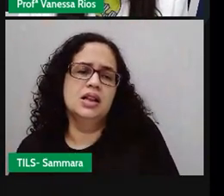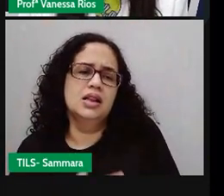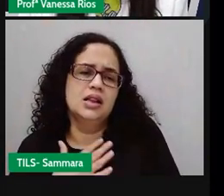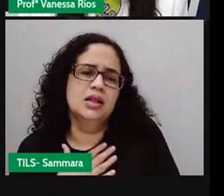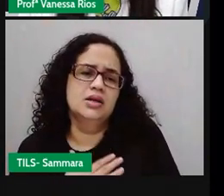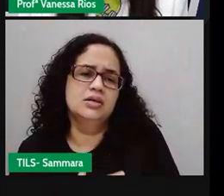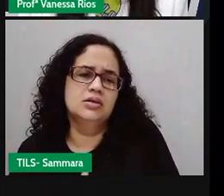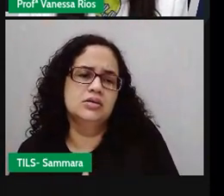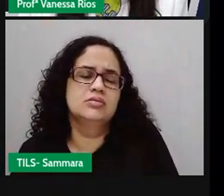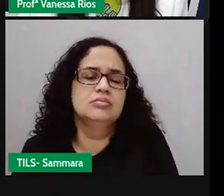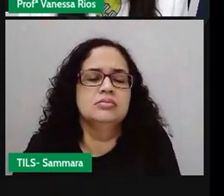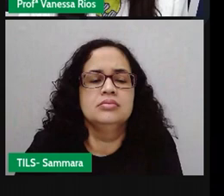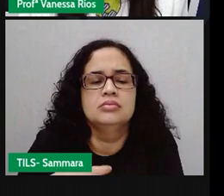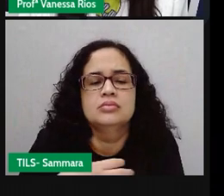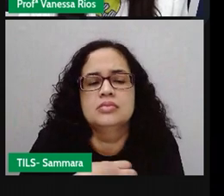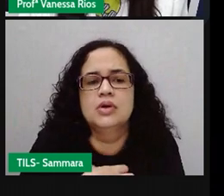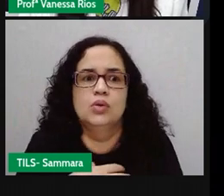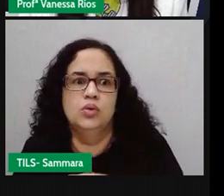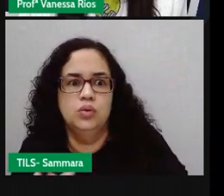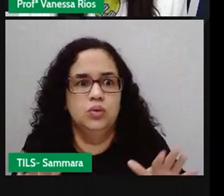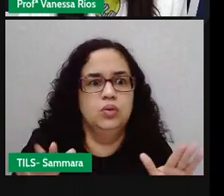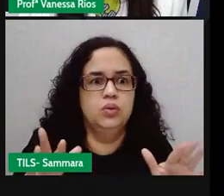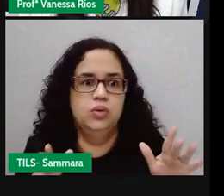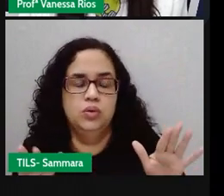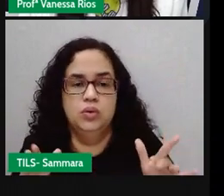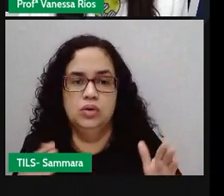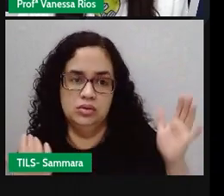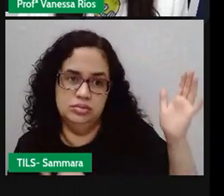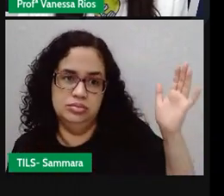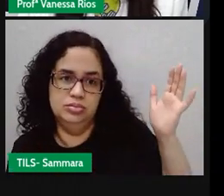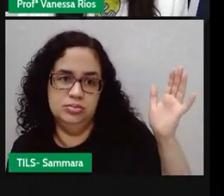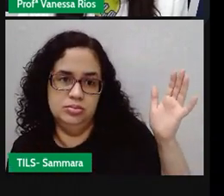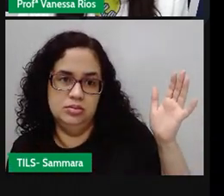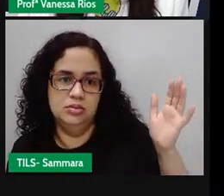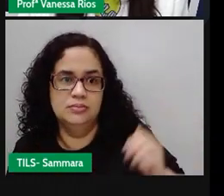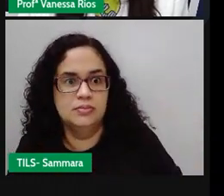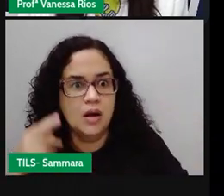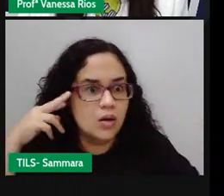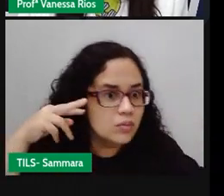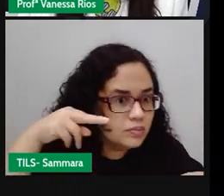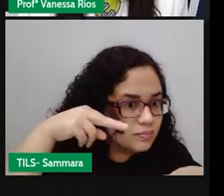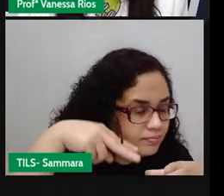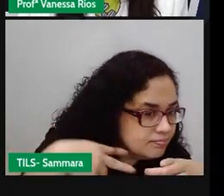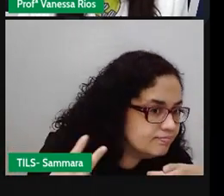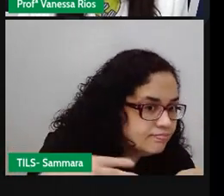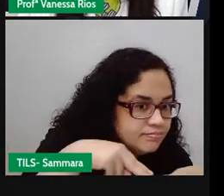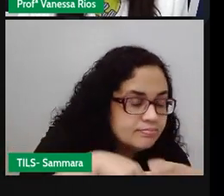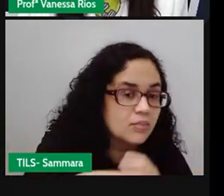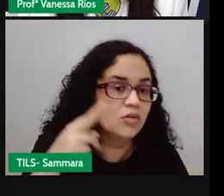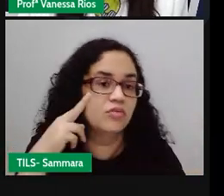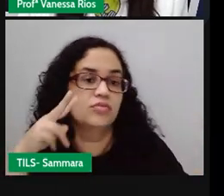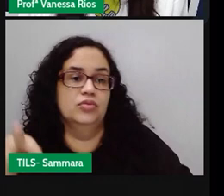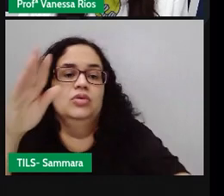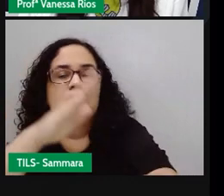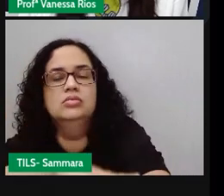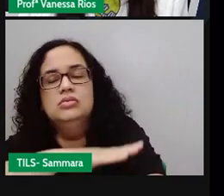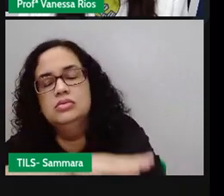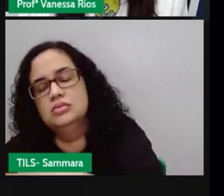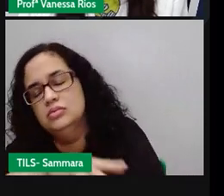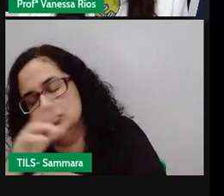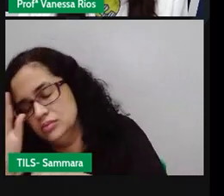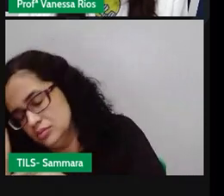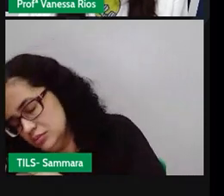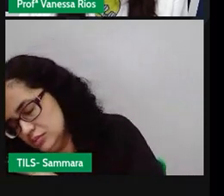no meio do caminho sentiu algo se mexer dentro da viola. Espiou dentro do instrumento e avistou o sapo dormindo,